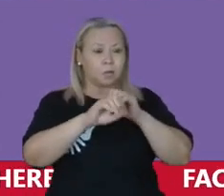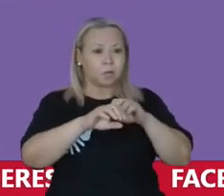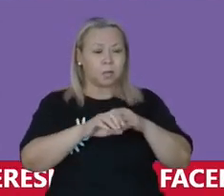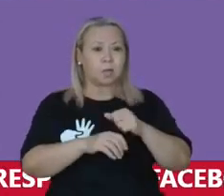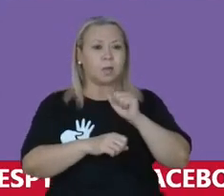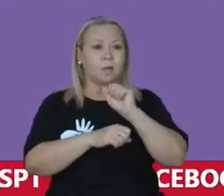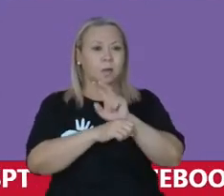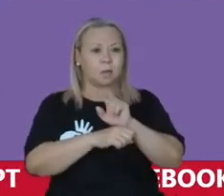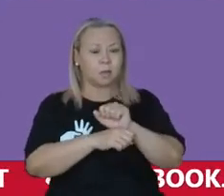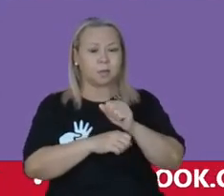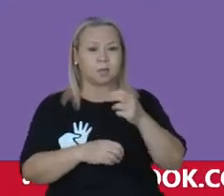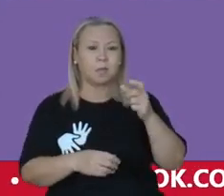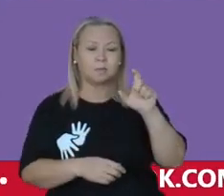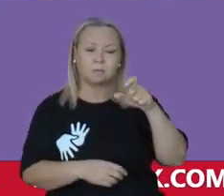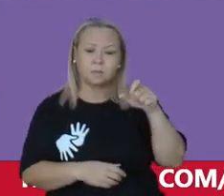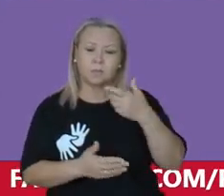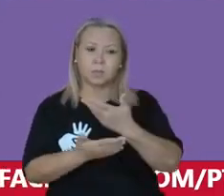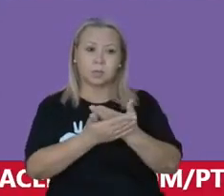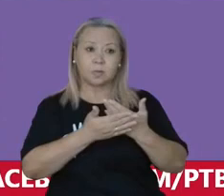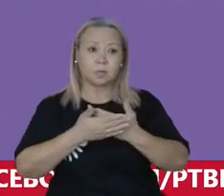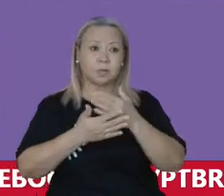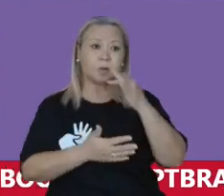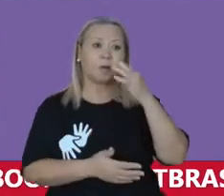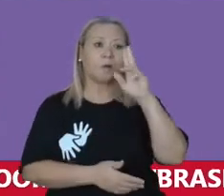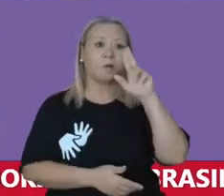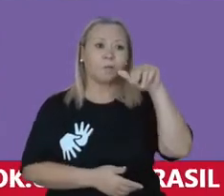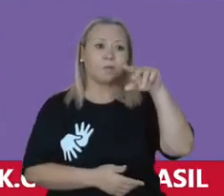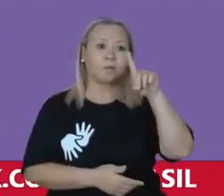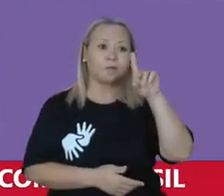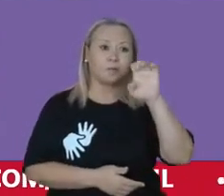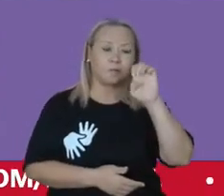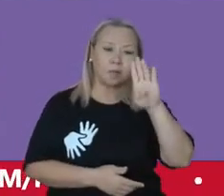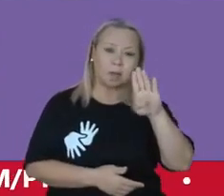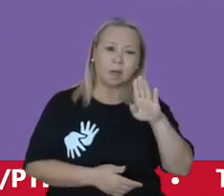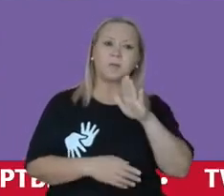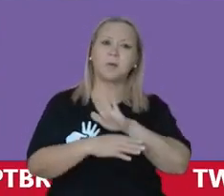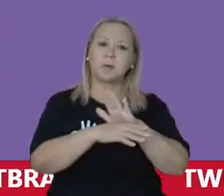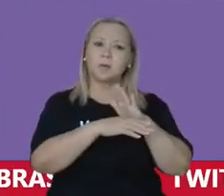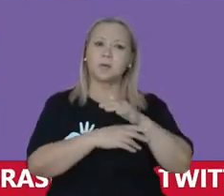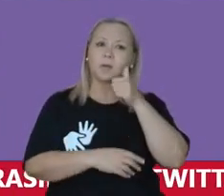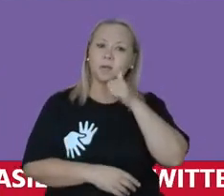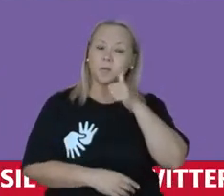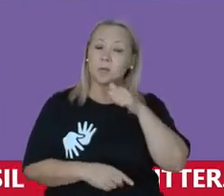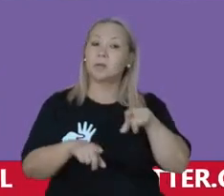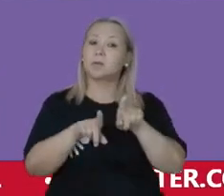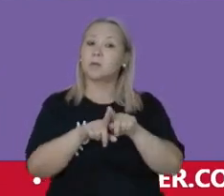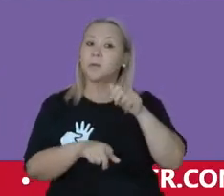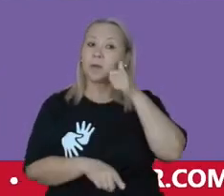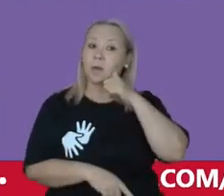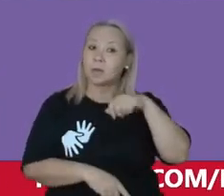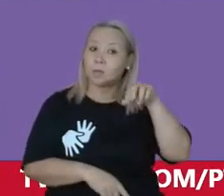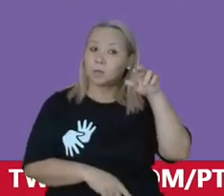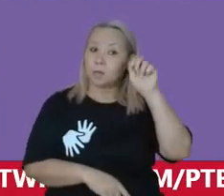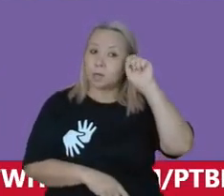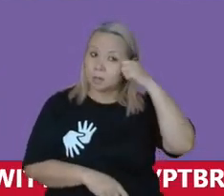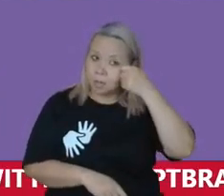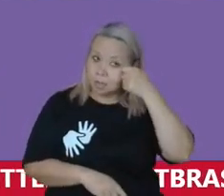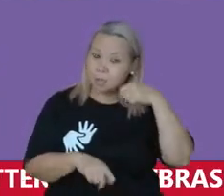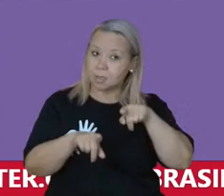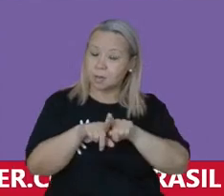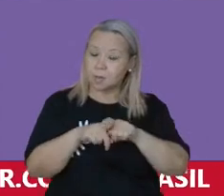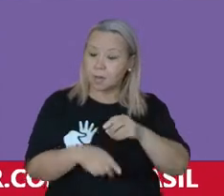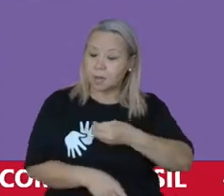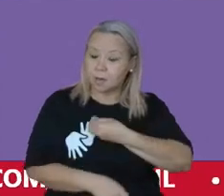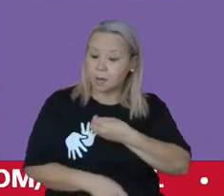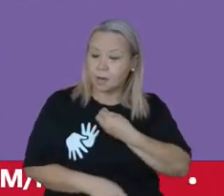assistência estudantil, o Fundeb, tudo isso levou mais as mulheres, e as mulheres negras também, à vida educacional e